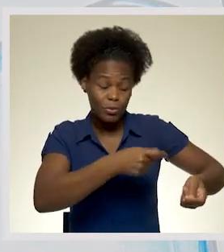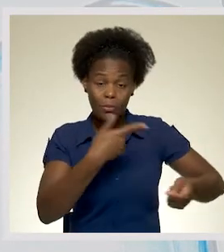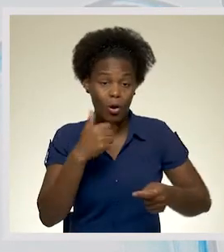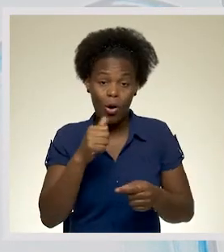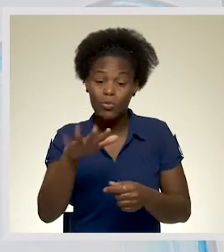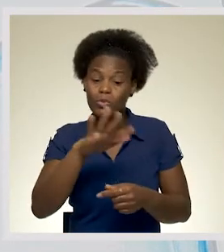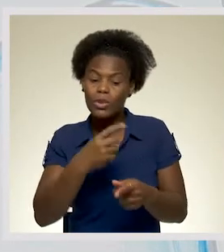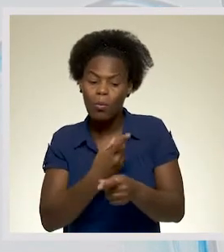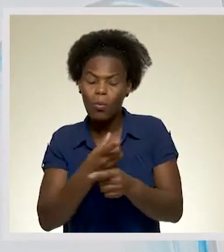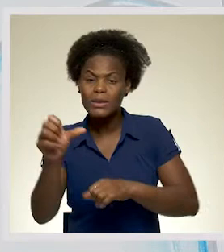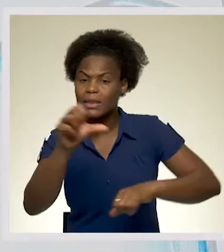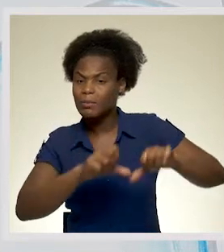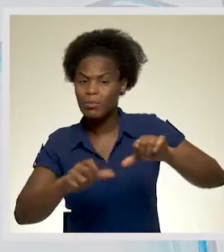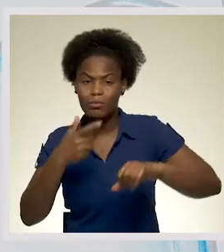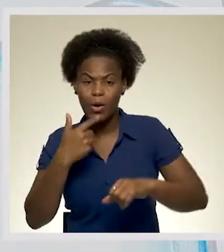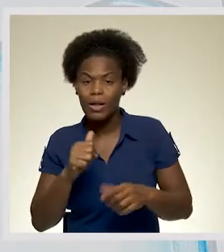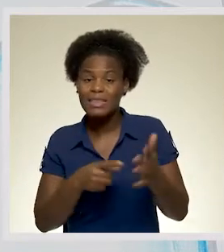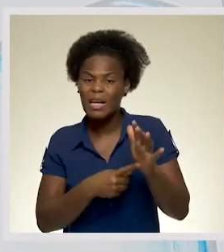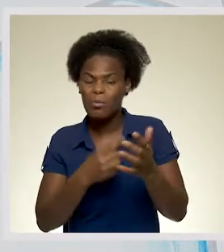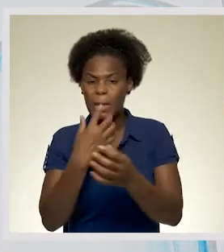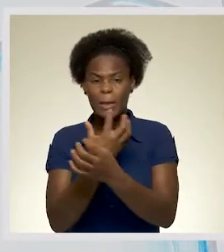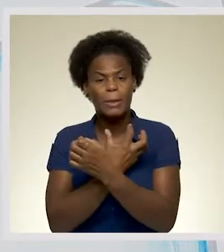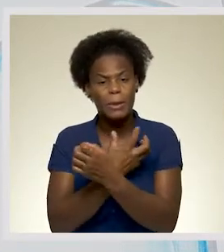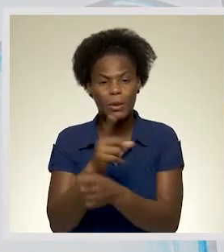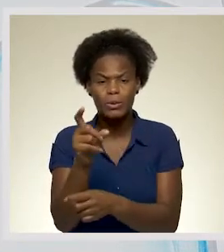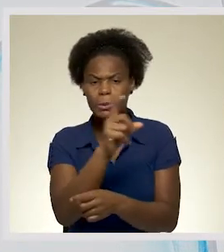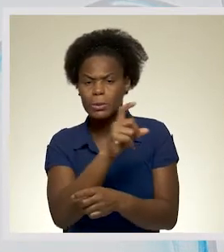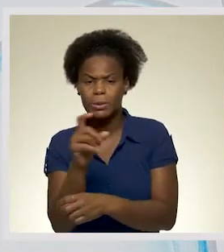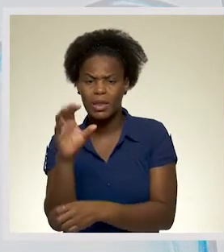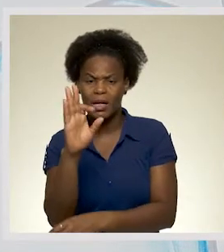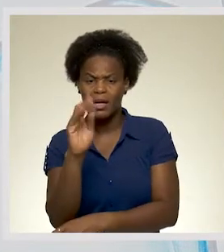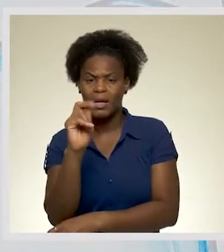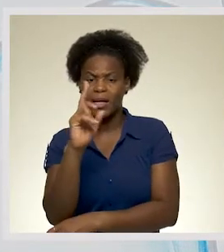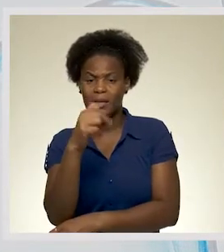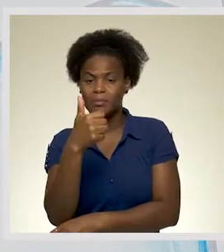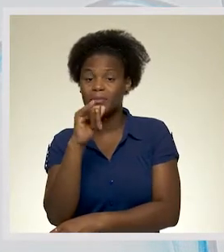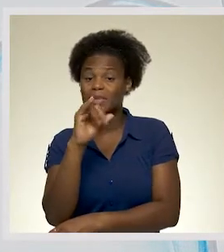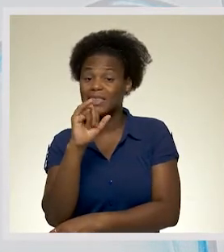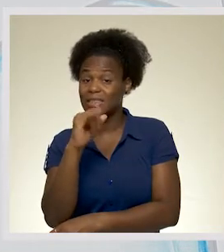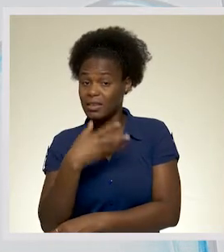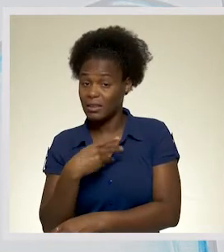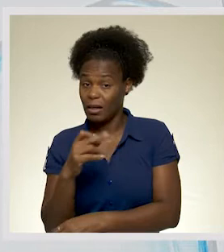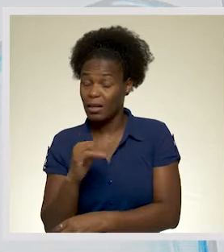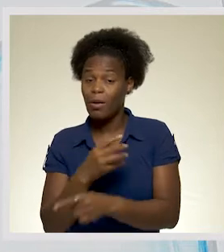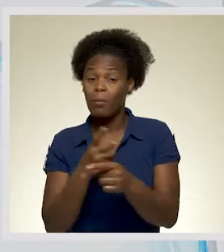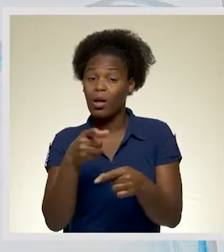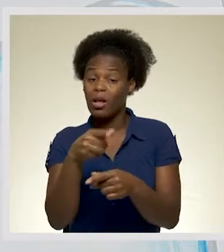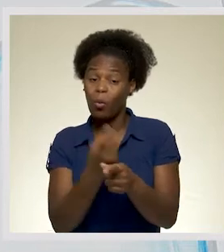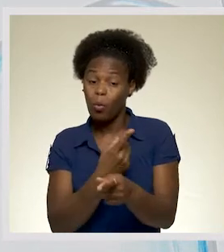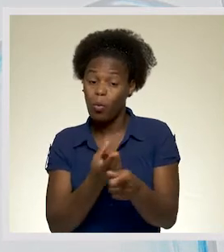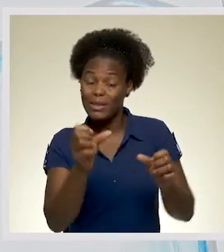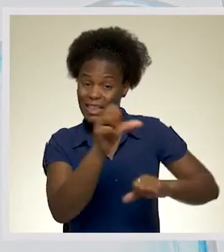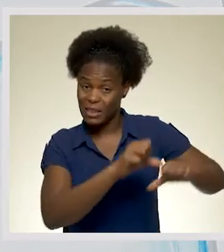produtos químicos, pesticidas, herbicidas, porque estes produtos